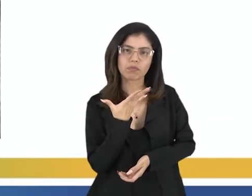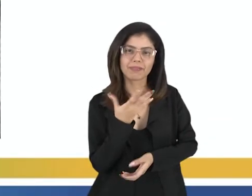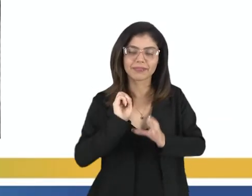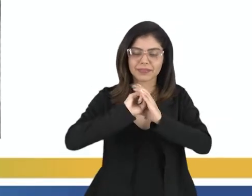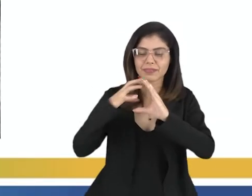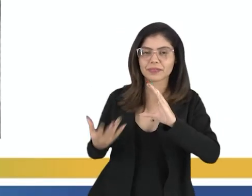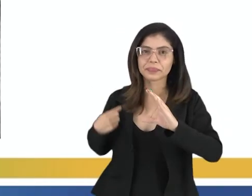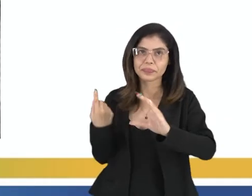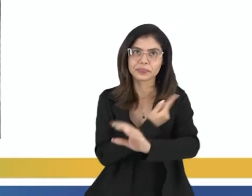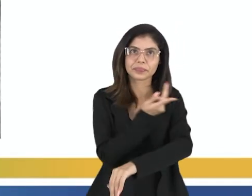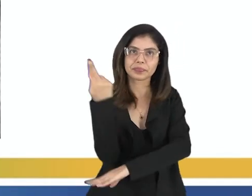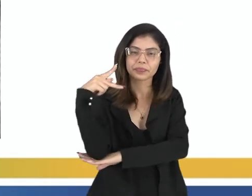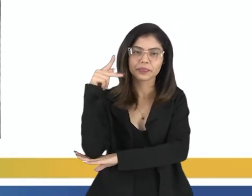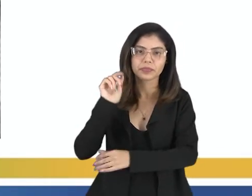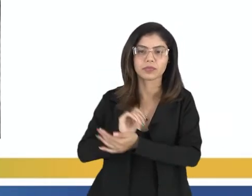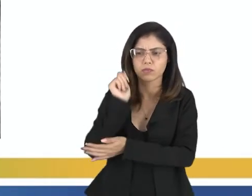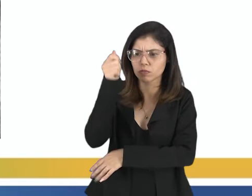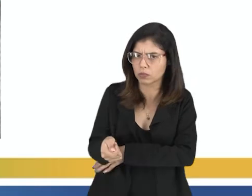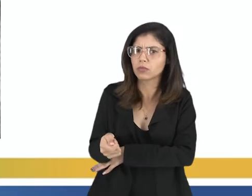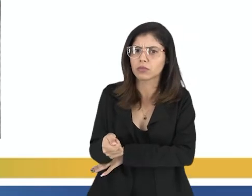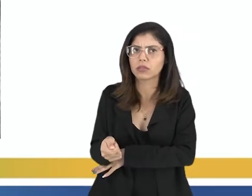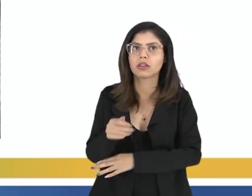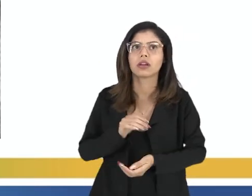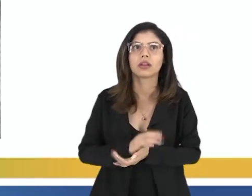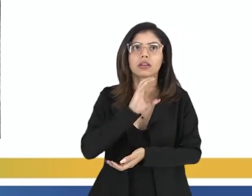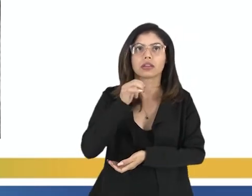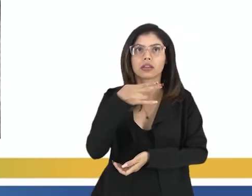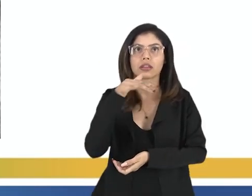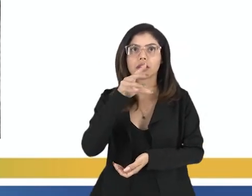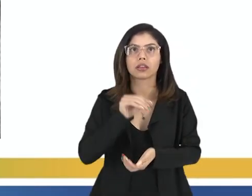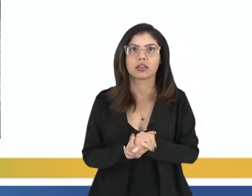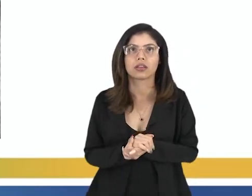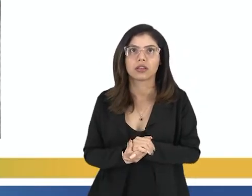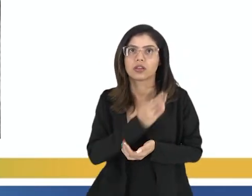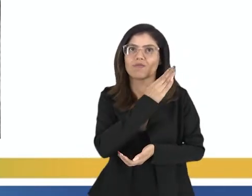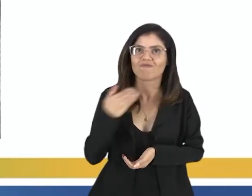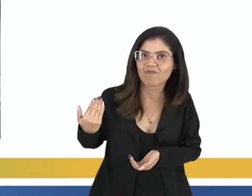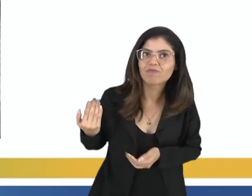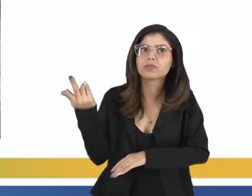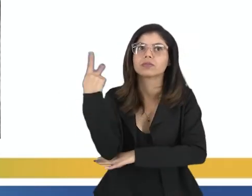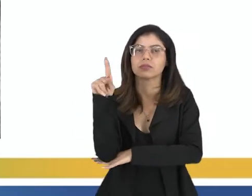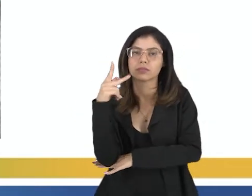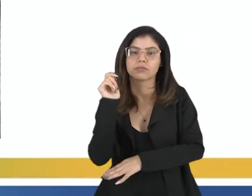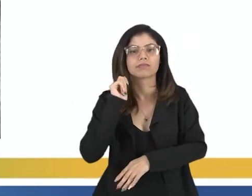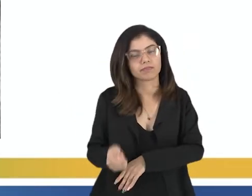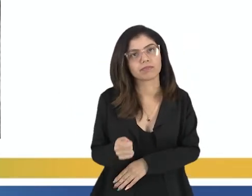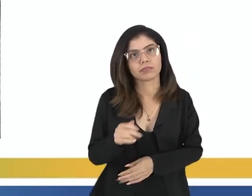característica do período da ditadura militar é a censura, as torturas e mortes, né?